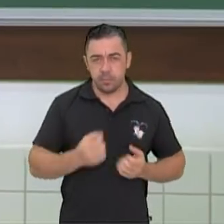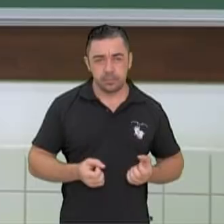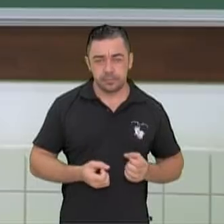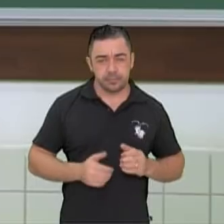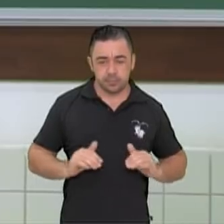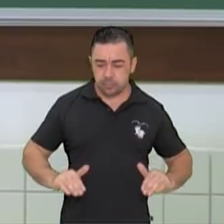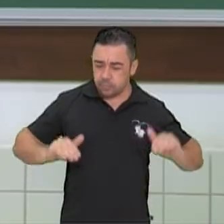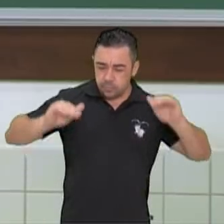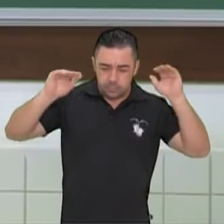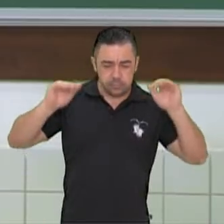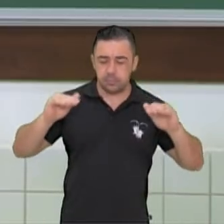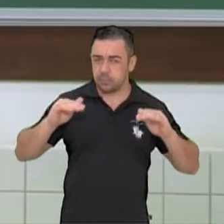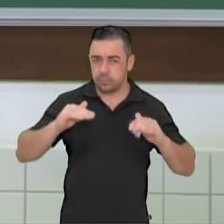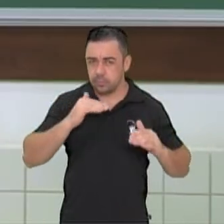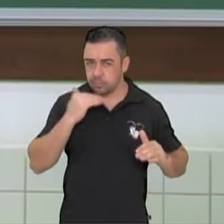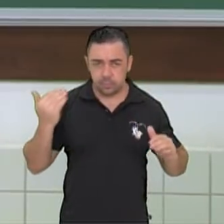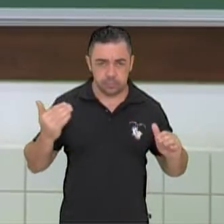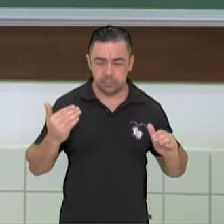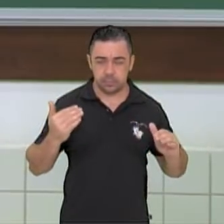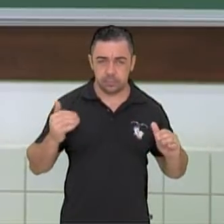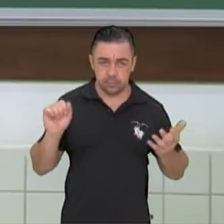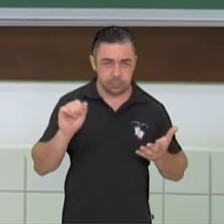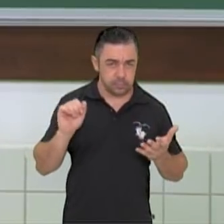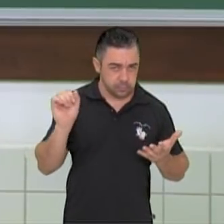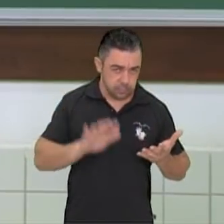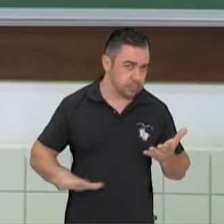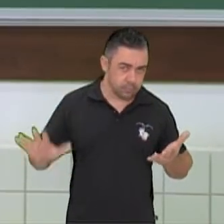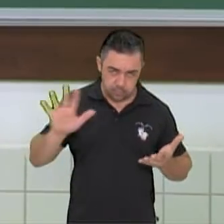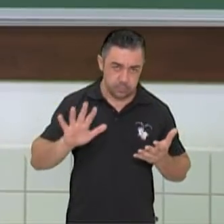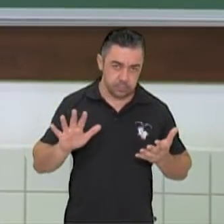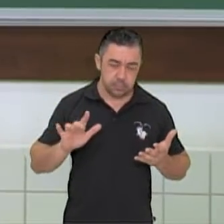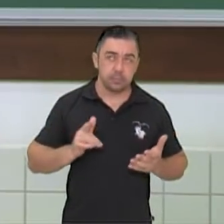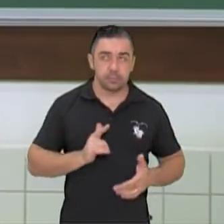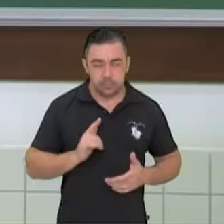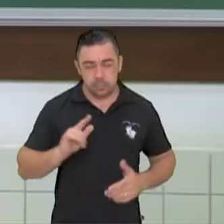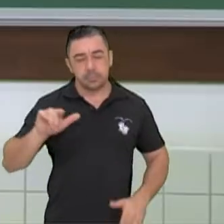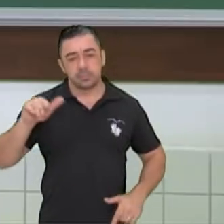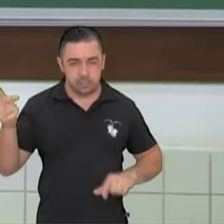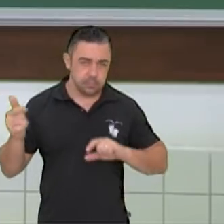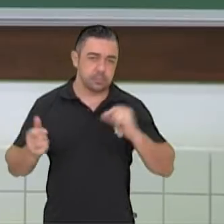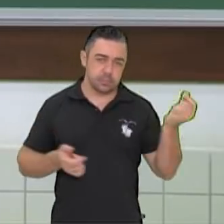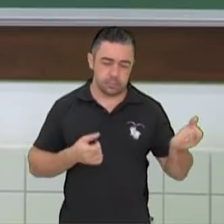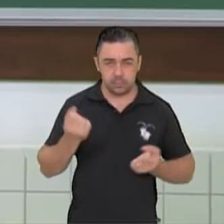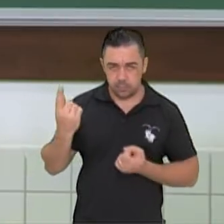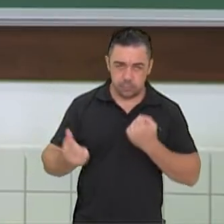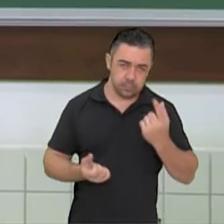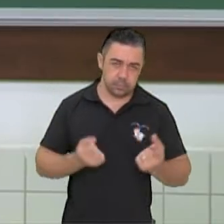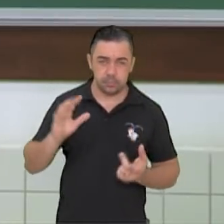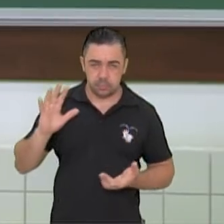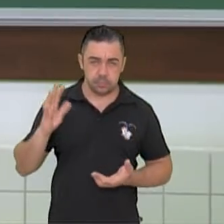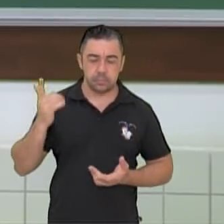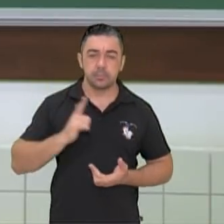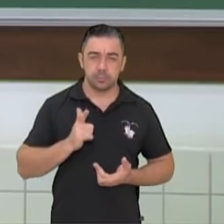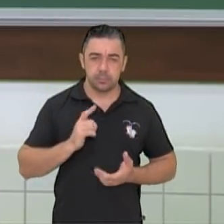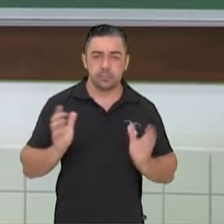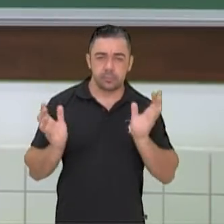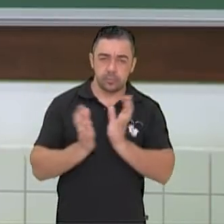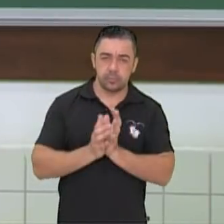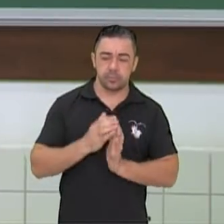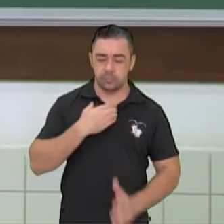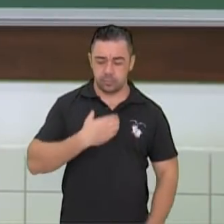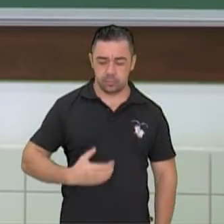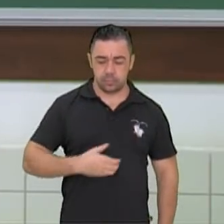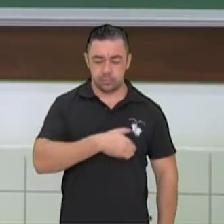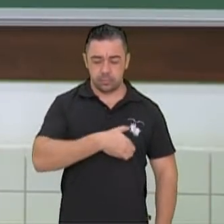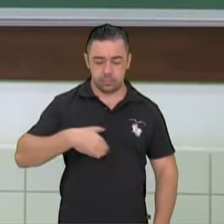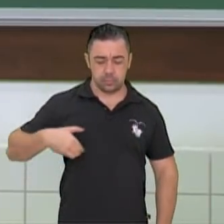crescia e ali ele morria. Em geral, claro que tem as exceções, claro que vai acontecer as cruzadas, que vocês vão ver com o